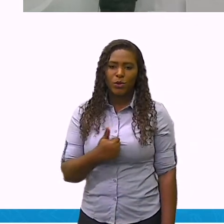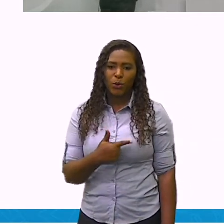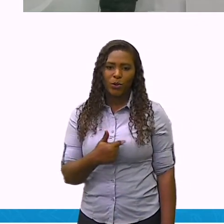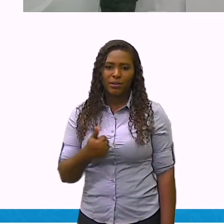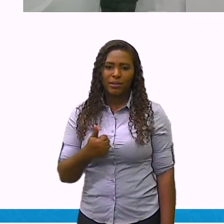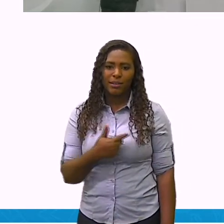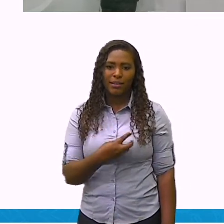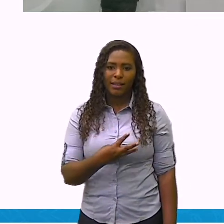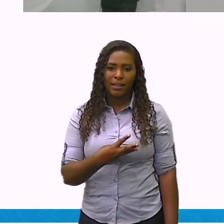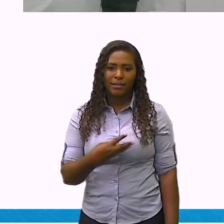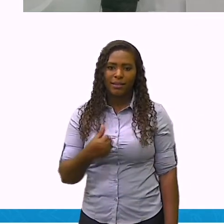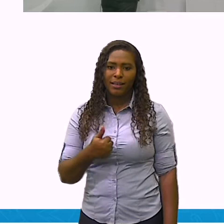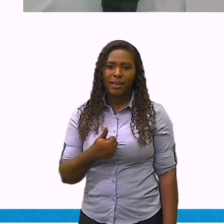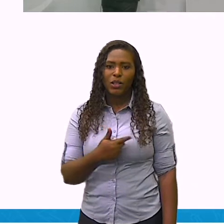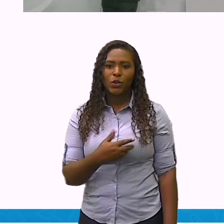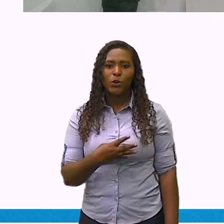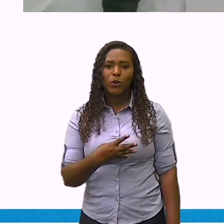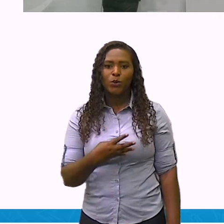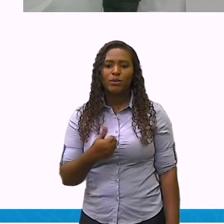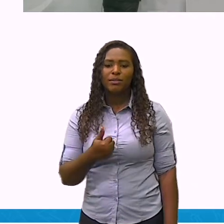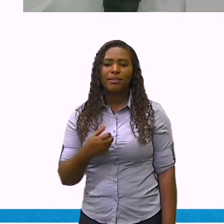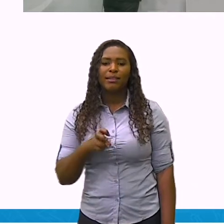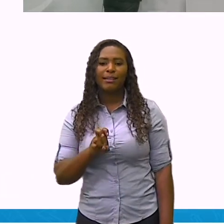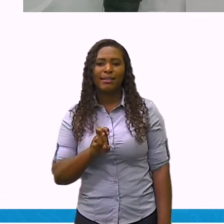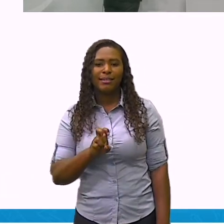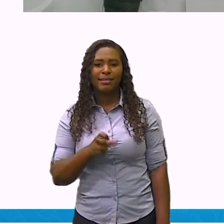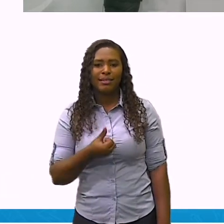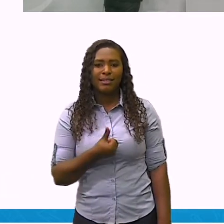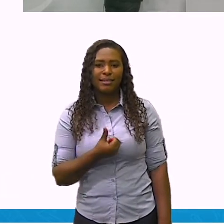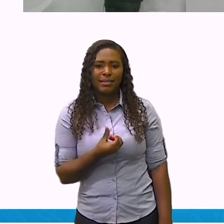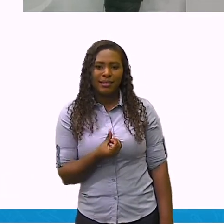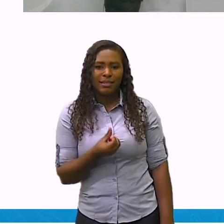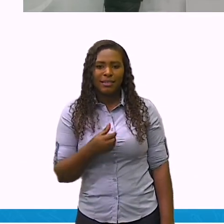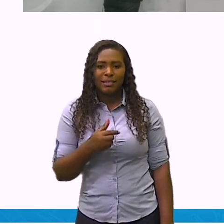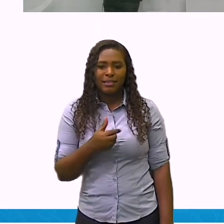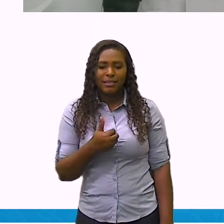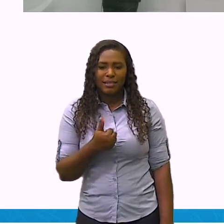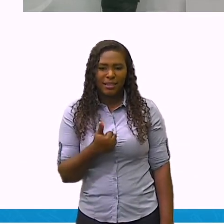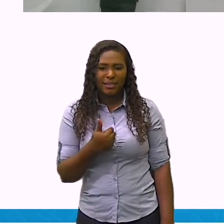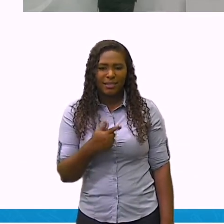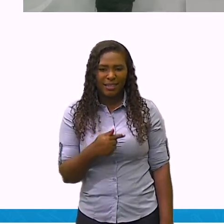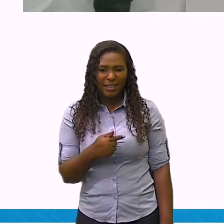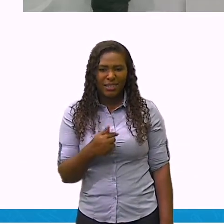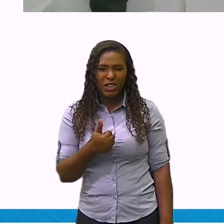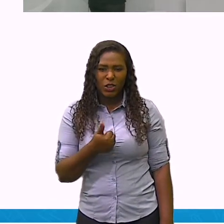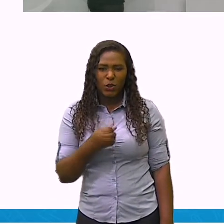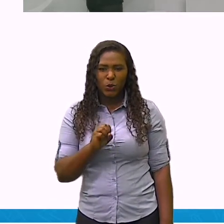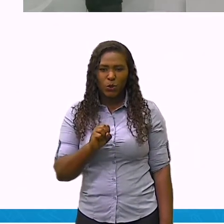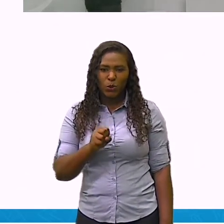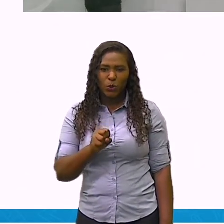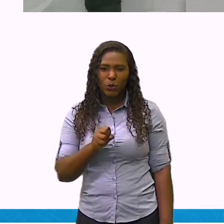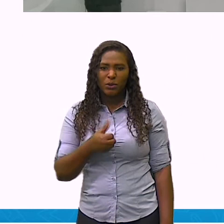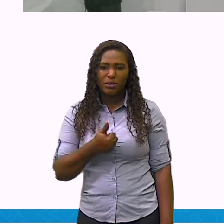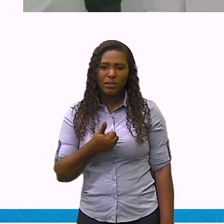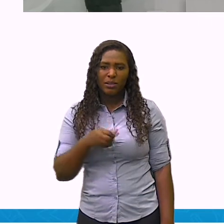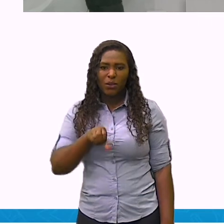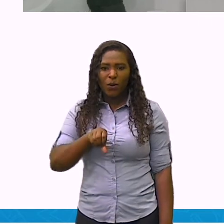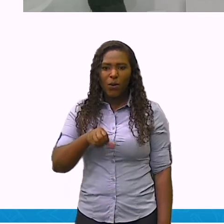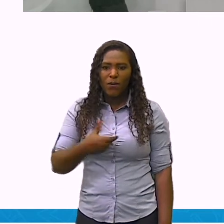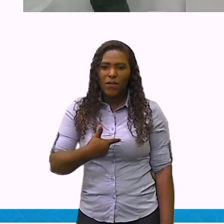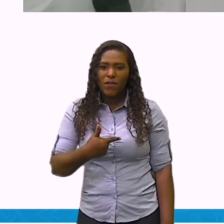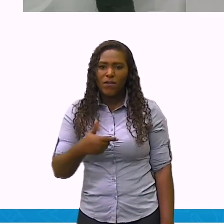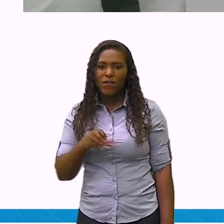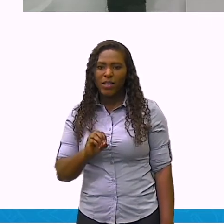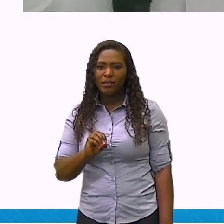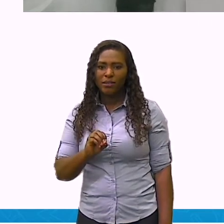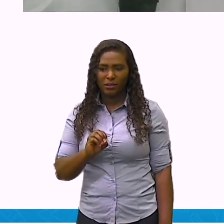13, 14, 15, 16, 17, 18, 19, 20. Então, essa primeira